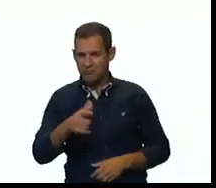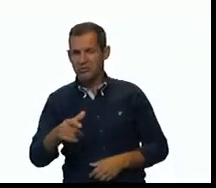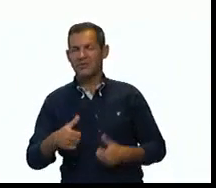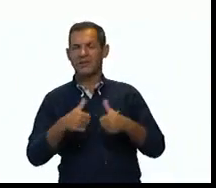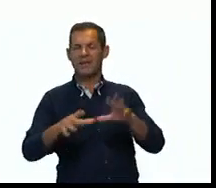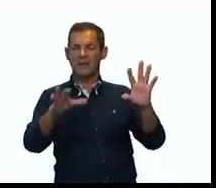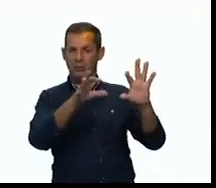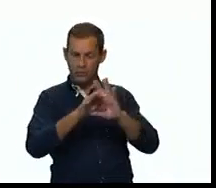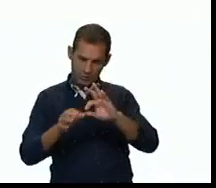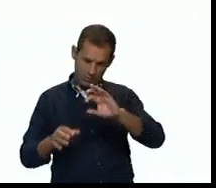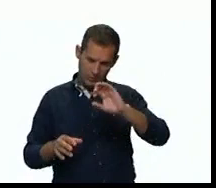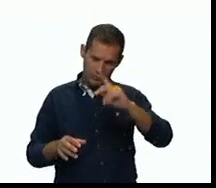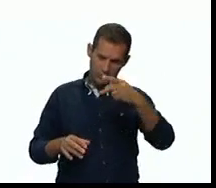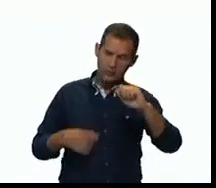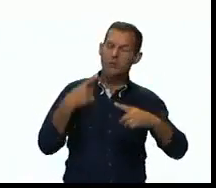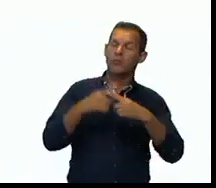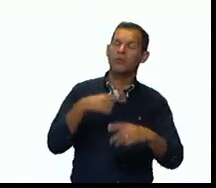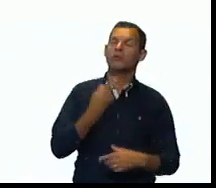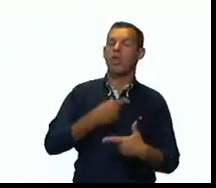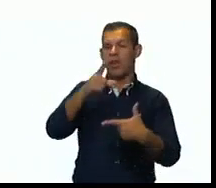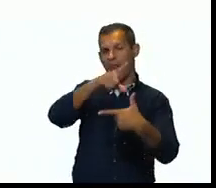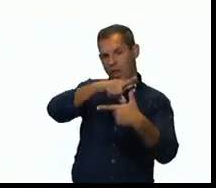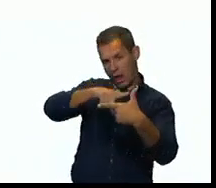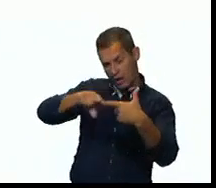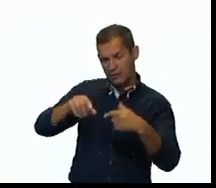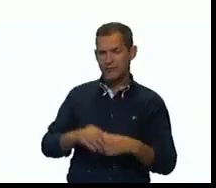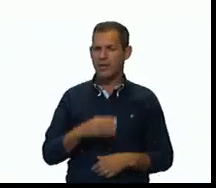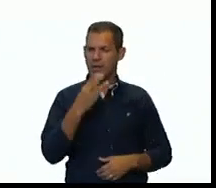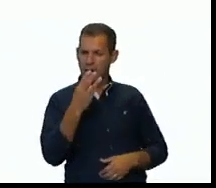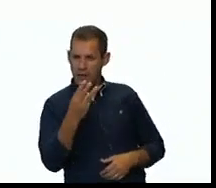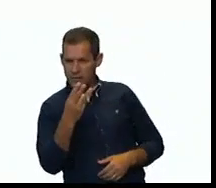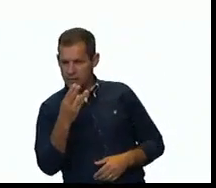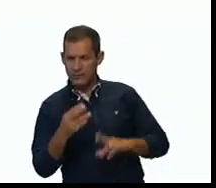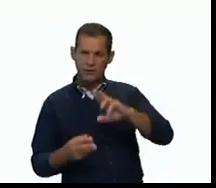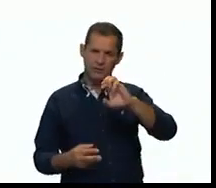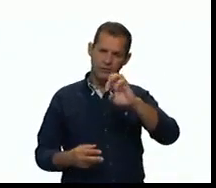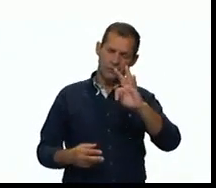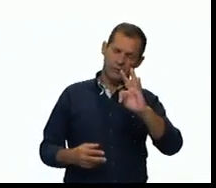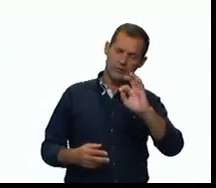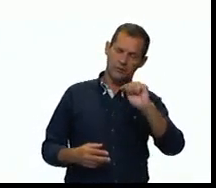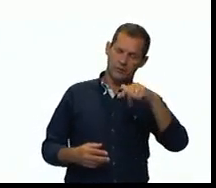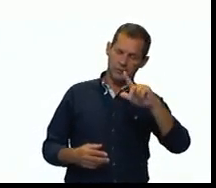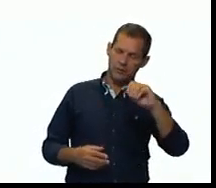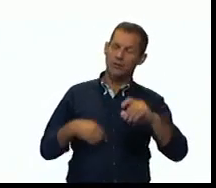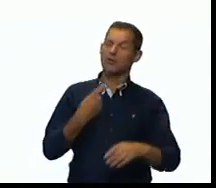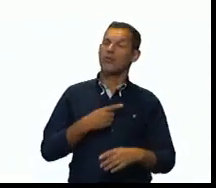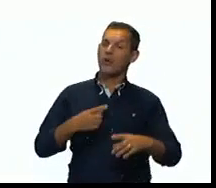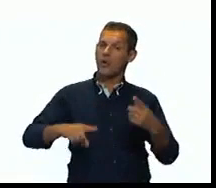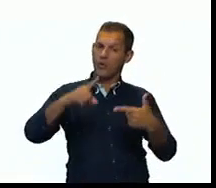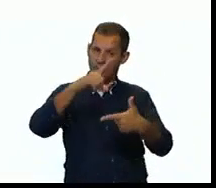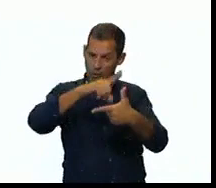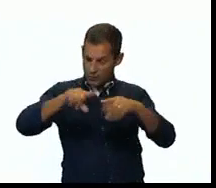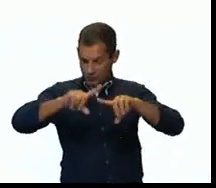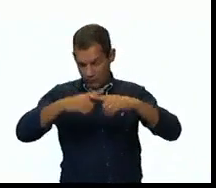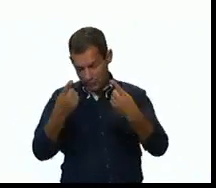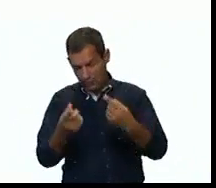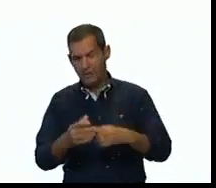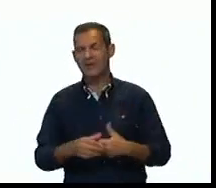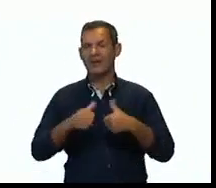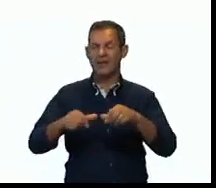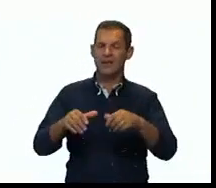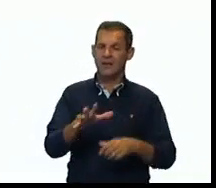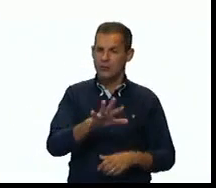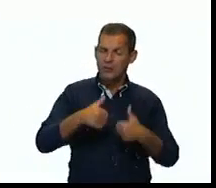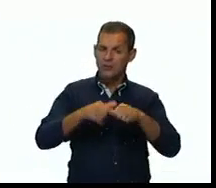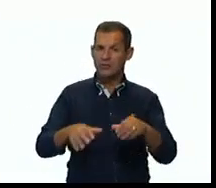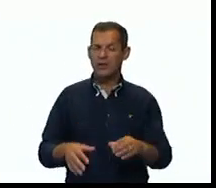à chapa. Isso por quê? Porque nós dividimos em apenas 3 retângulos. Se nós dividíssemos em mais retângulos, essa área